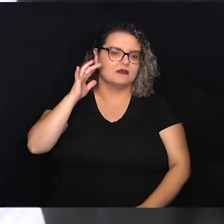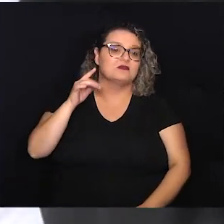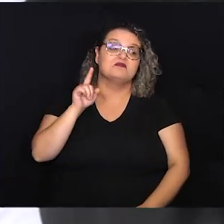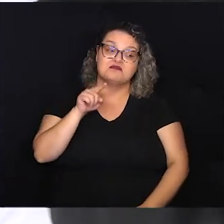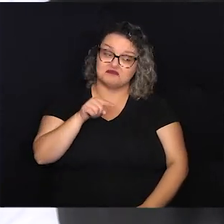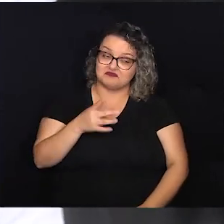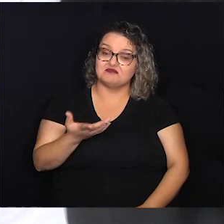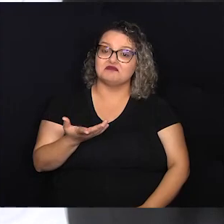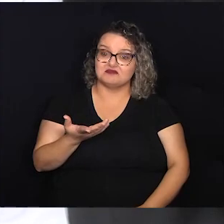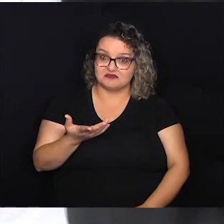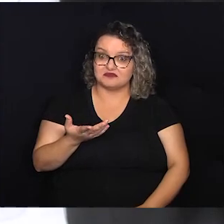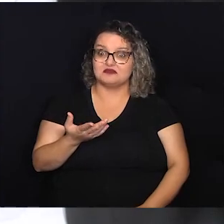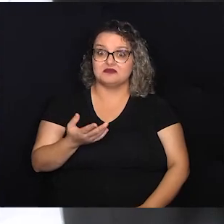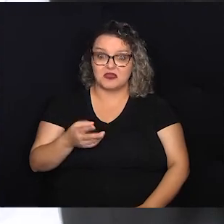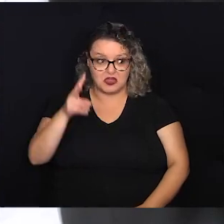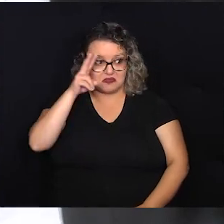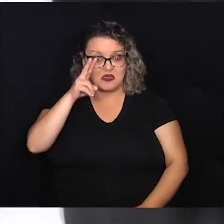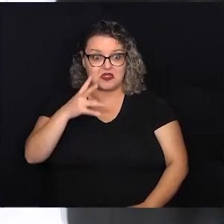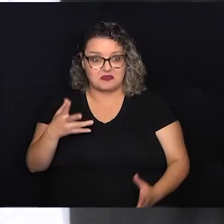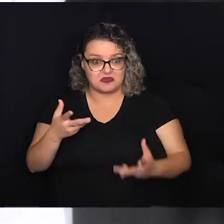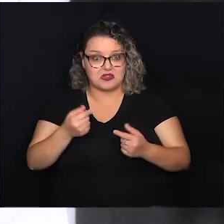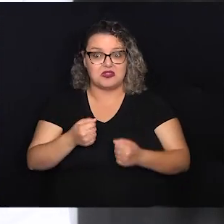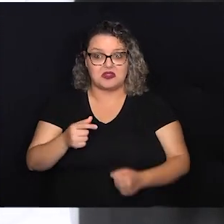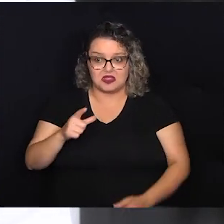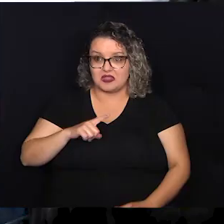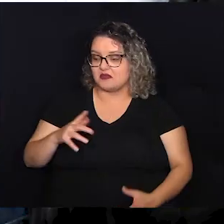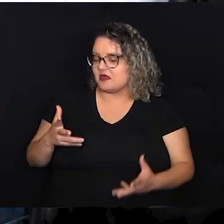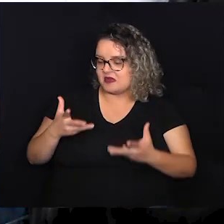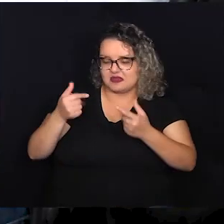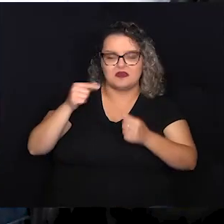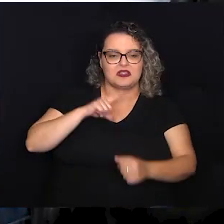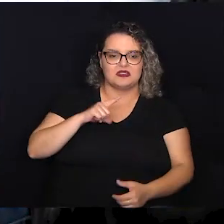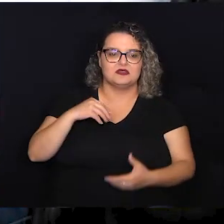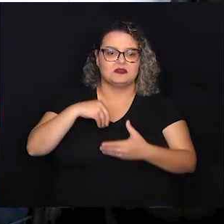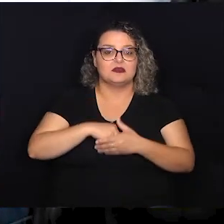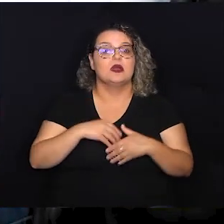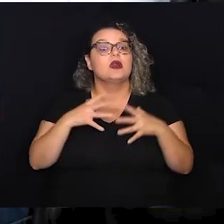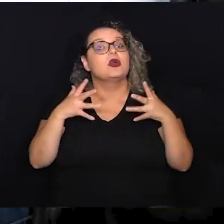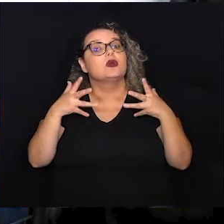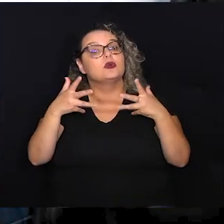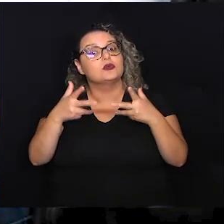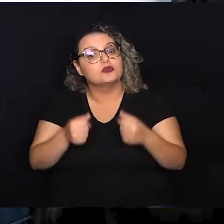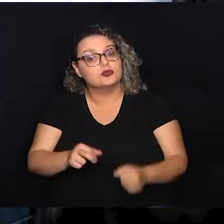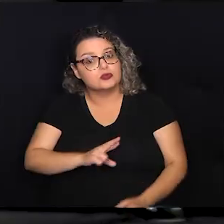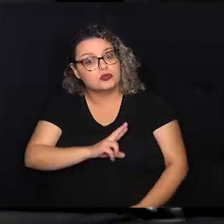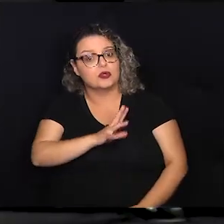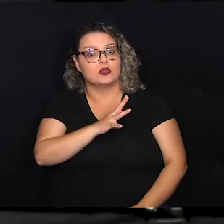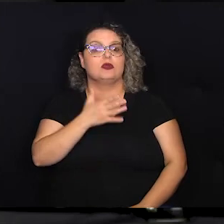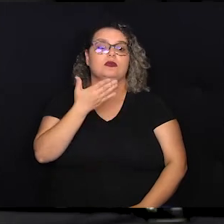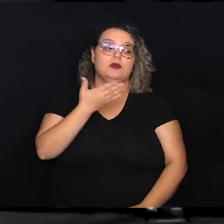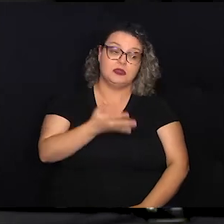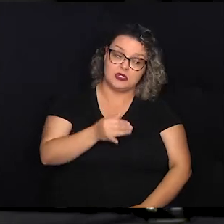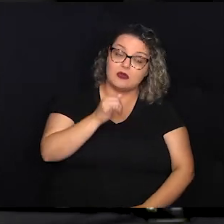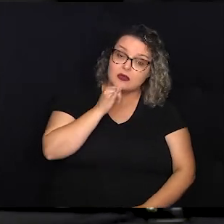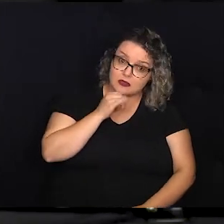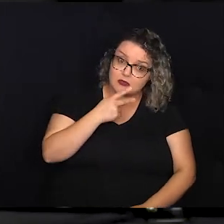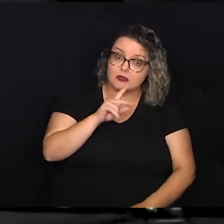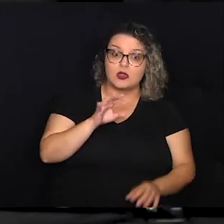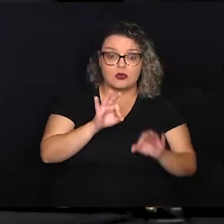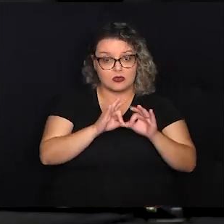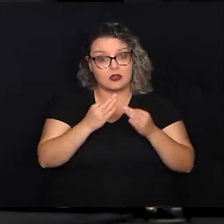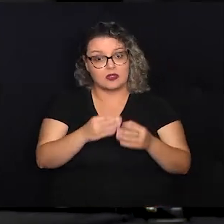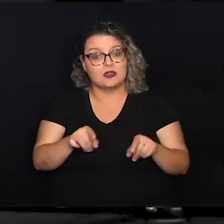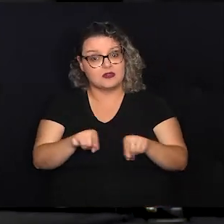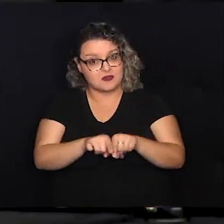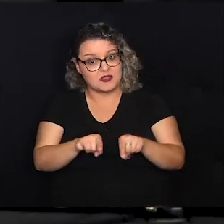poderia imaginar. Então, Um isso para mim testemunho e tanto, é uma viu? riqueza que eu tenho. E com isso tudo, Rubens, você é um